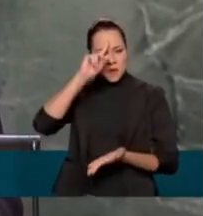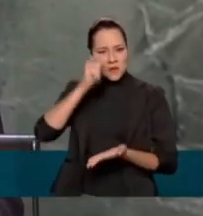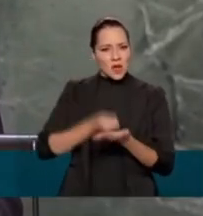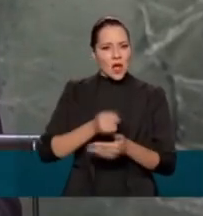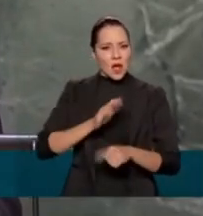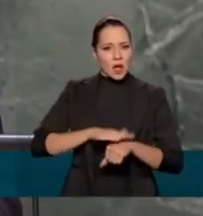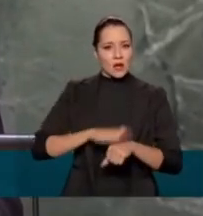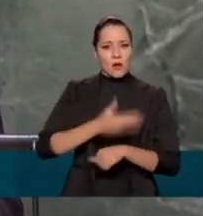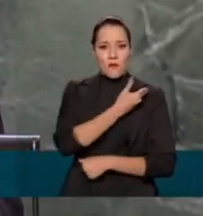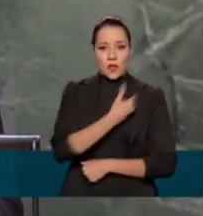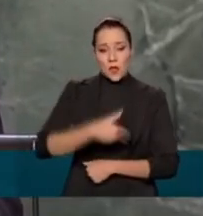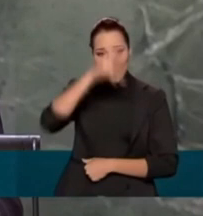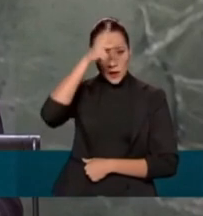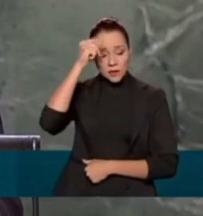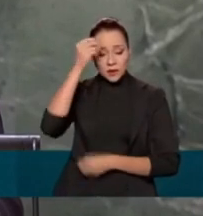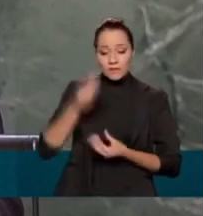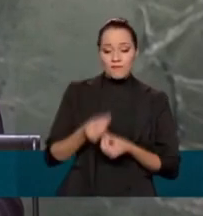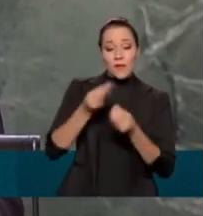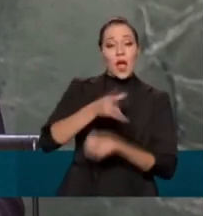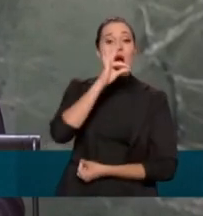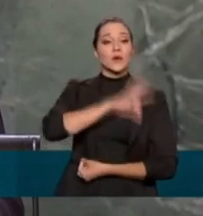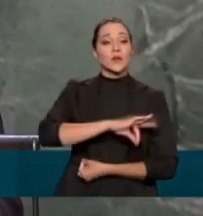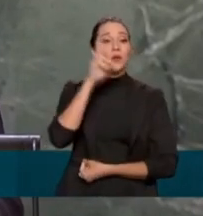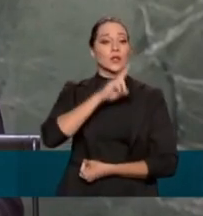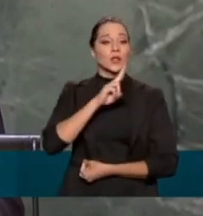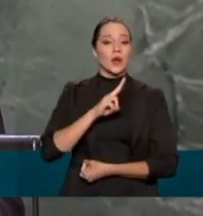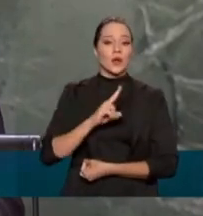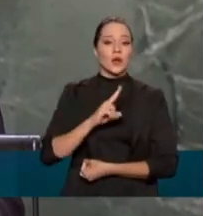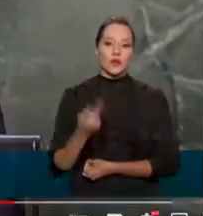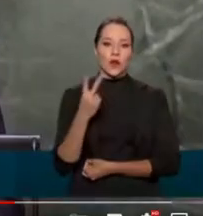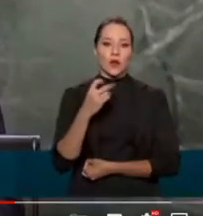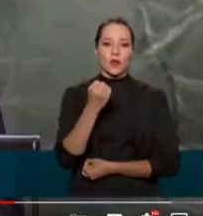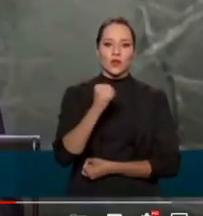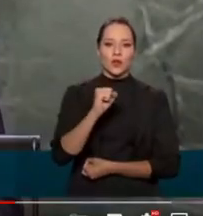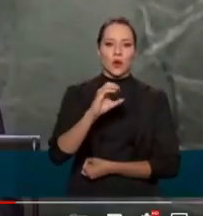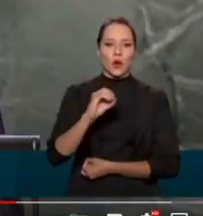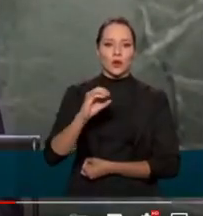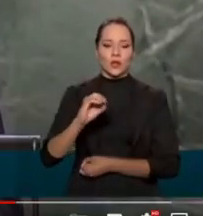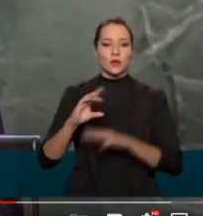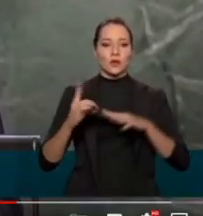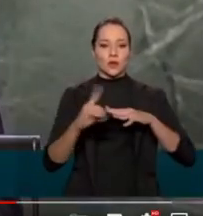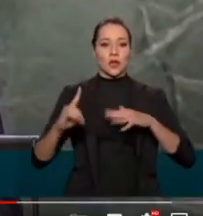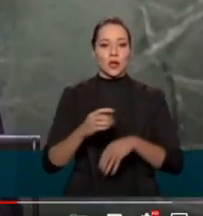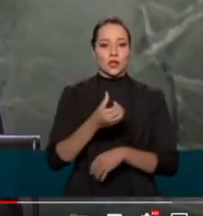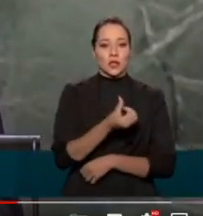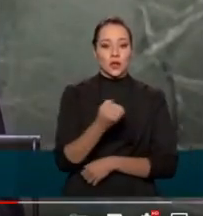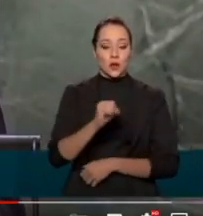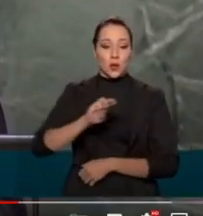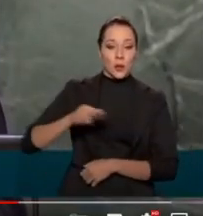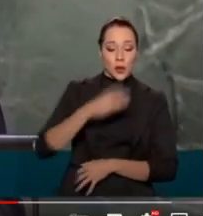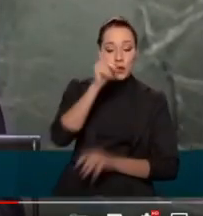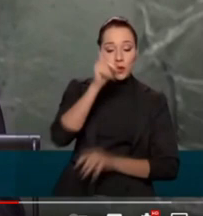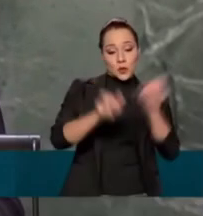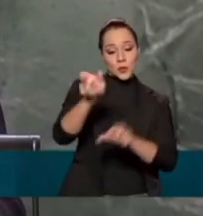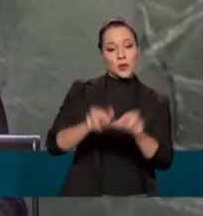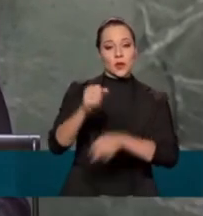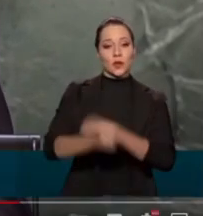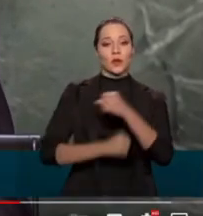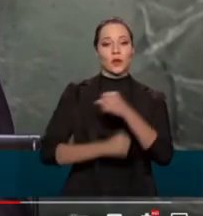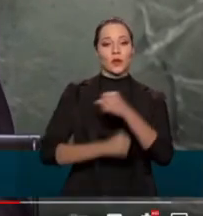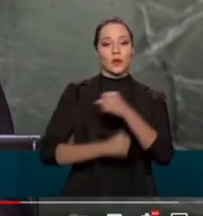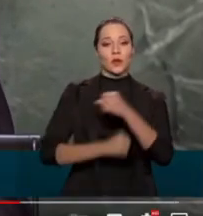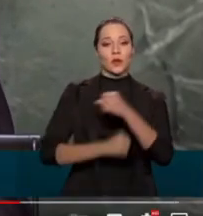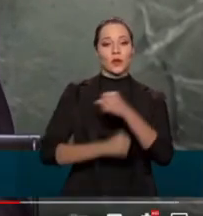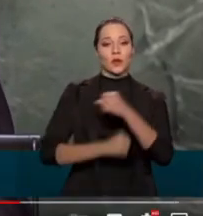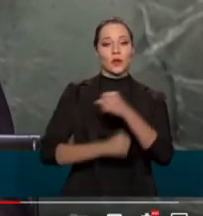perderam sua renda concedemos o auxílio emergencial de $800 para 68 milhões de pessoas em